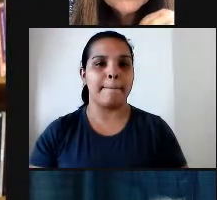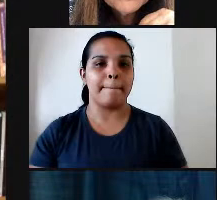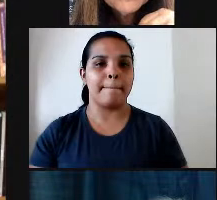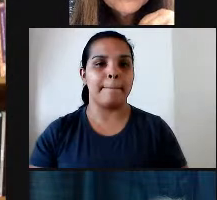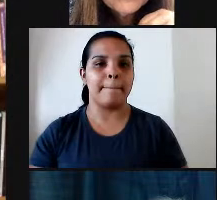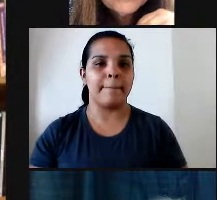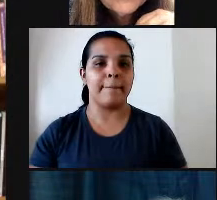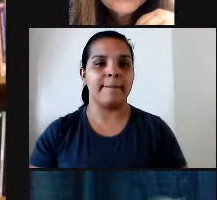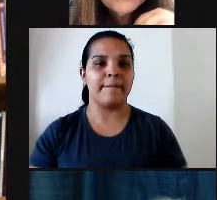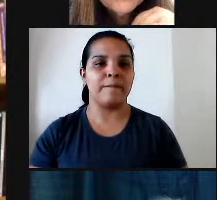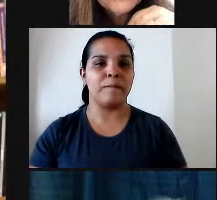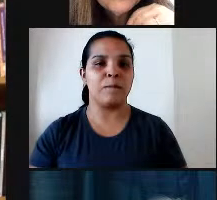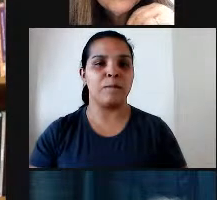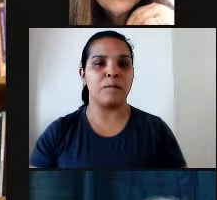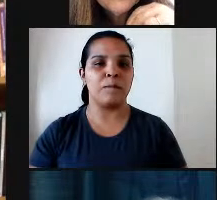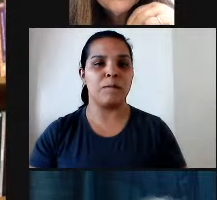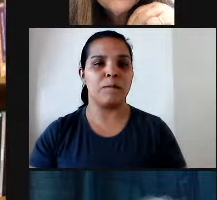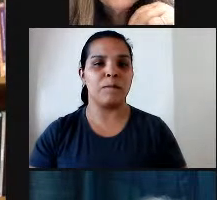Contigo a palavra.